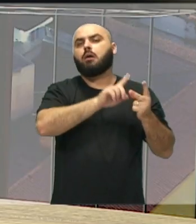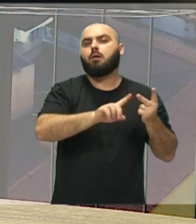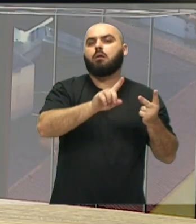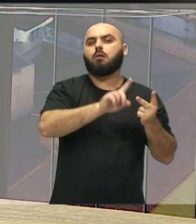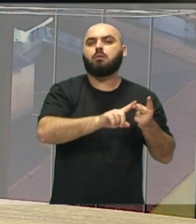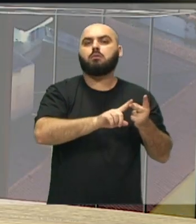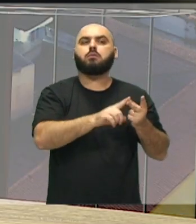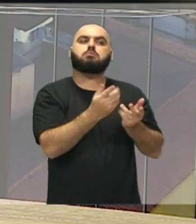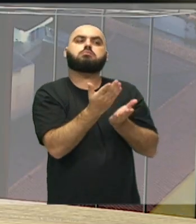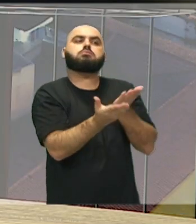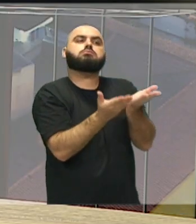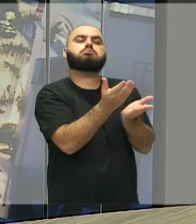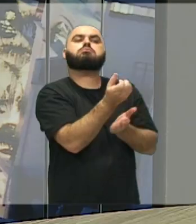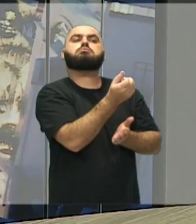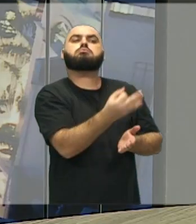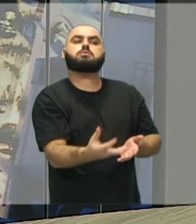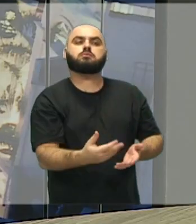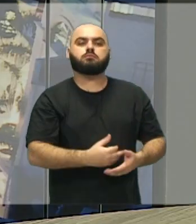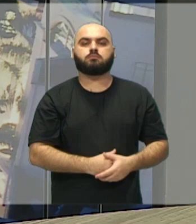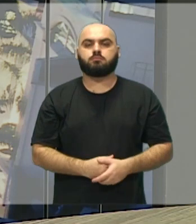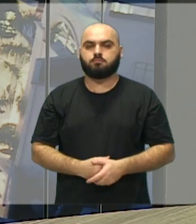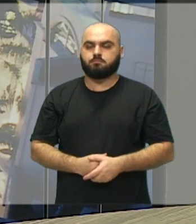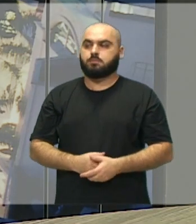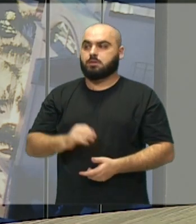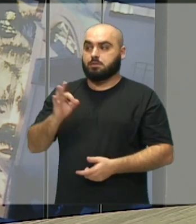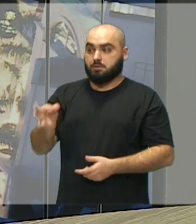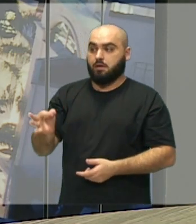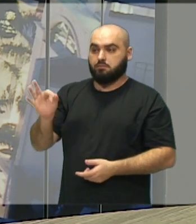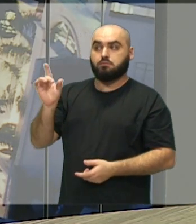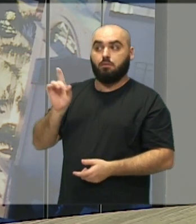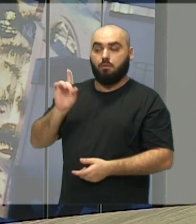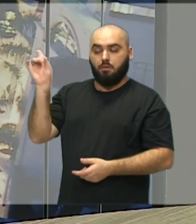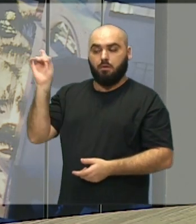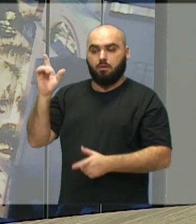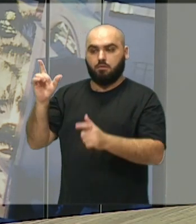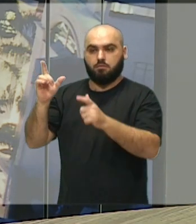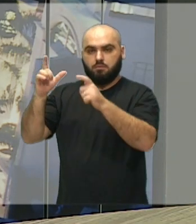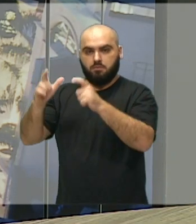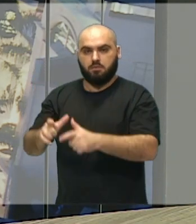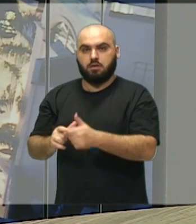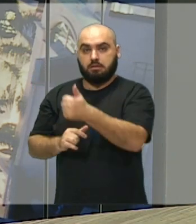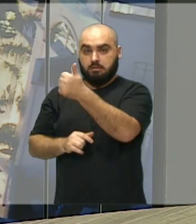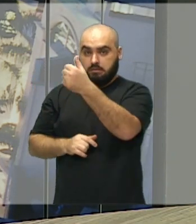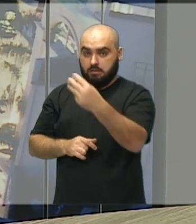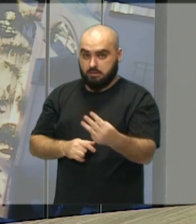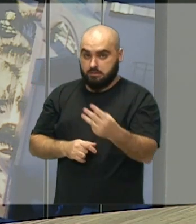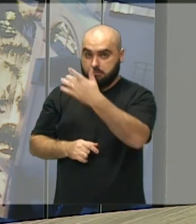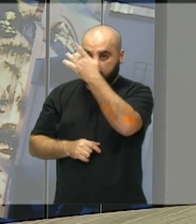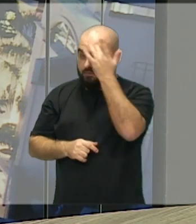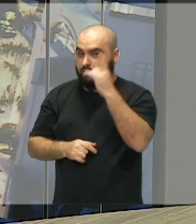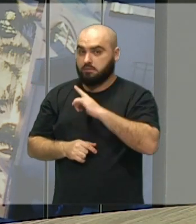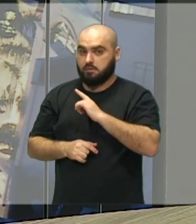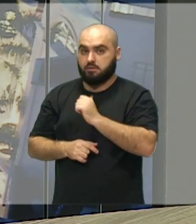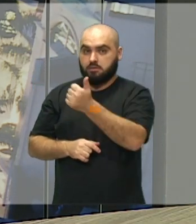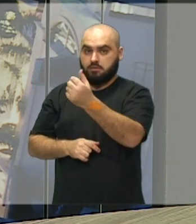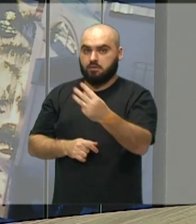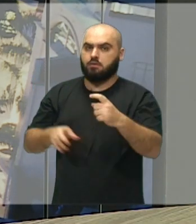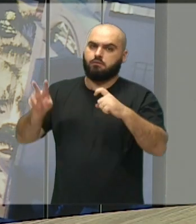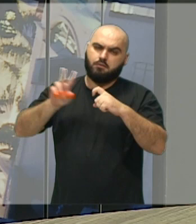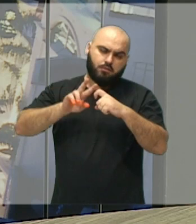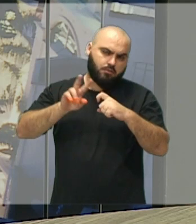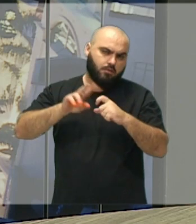e tratadores? Então, no centro de triagens são 13 pessoas, né? Entre